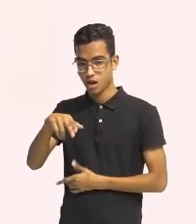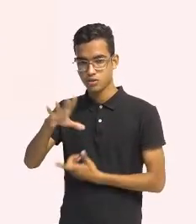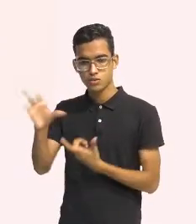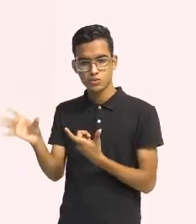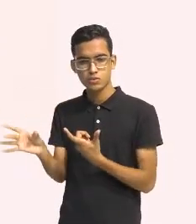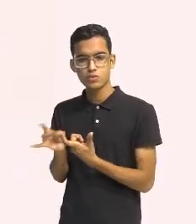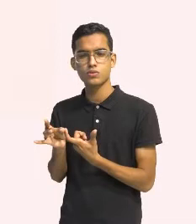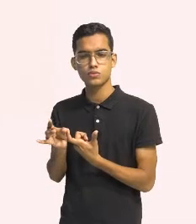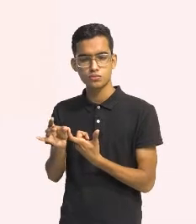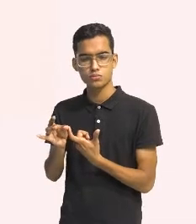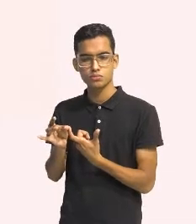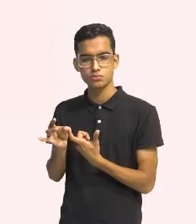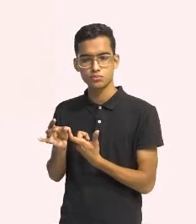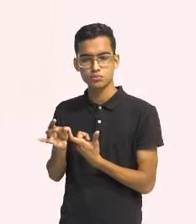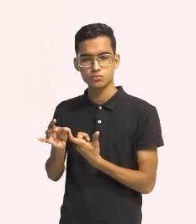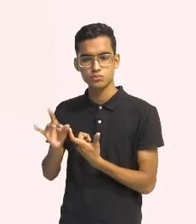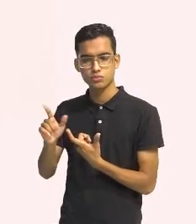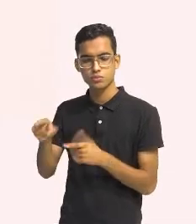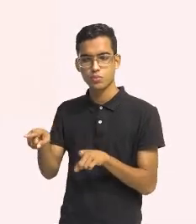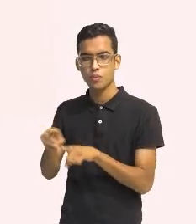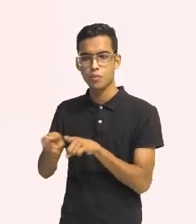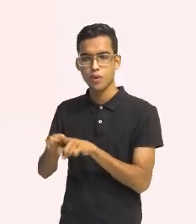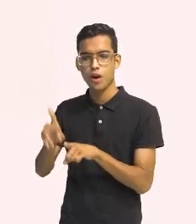sufixo para hidrocarboneto,